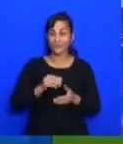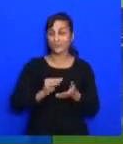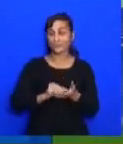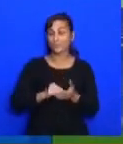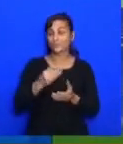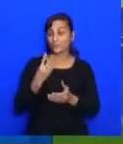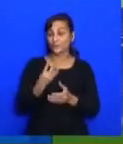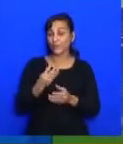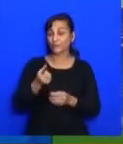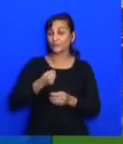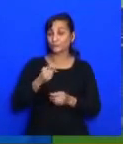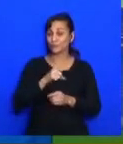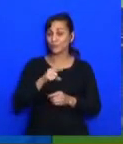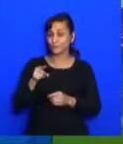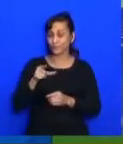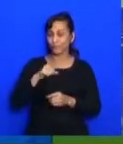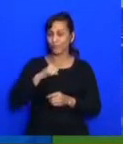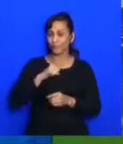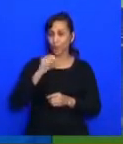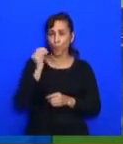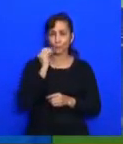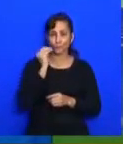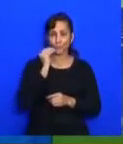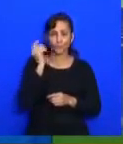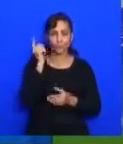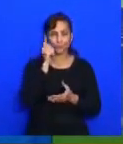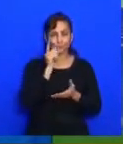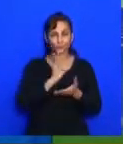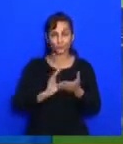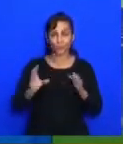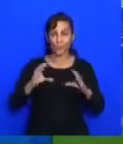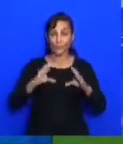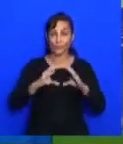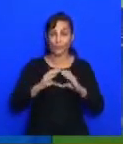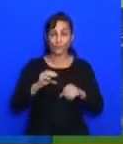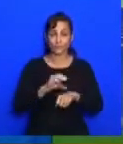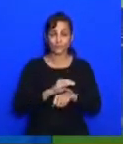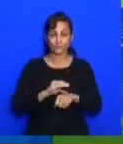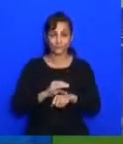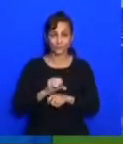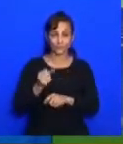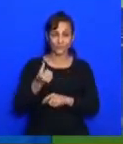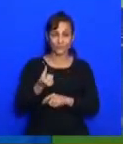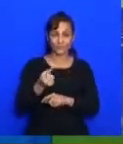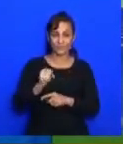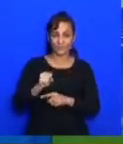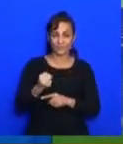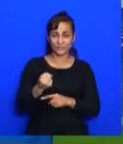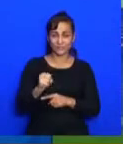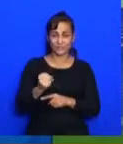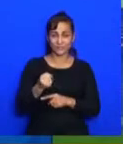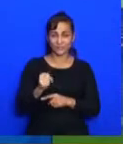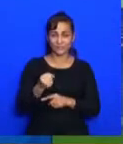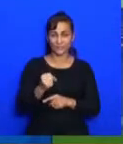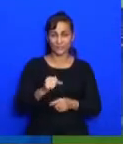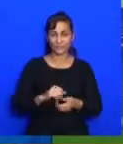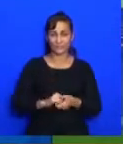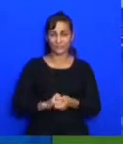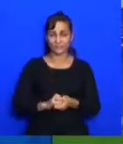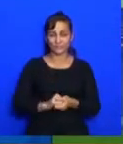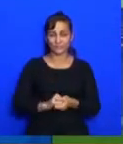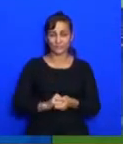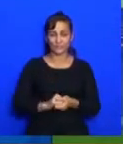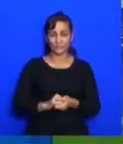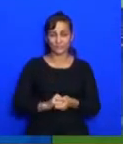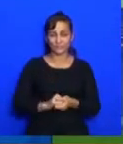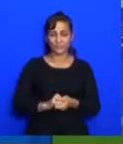4 números, você ainda tem chances. Bola cinza, número 68. Cinza, 68.